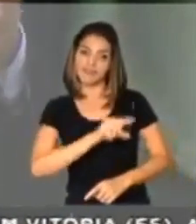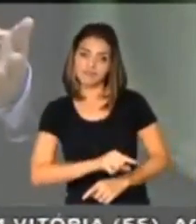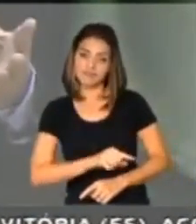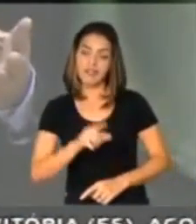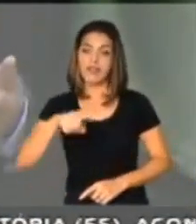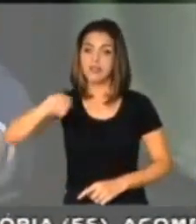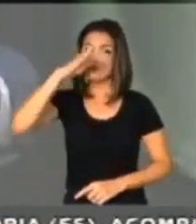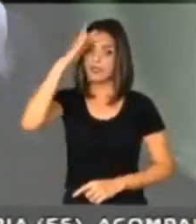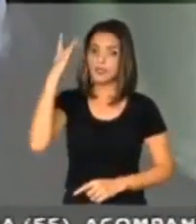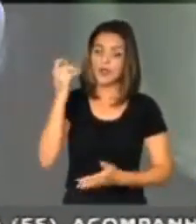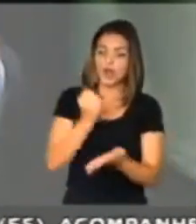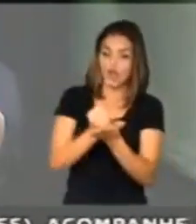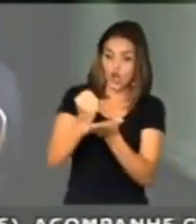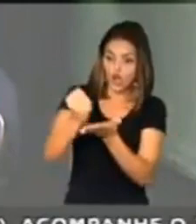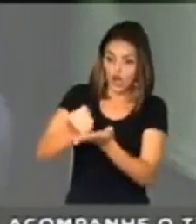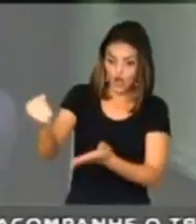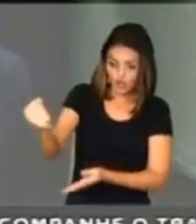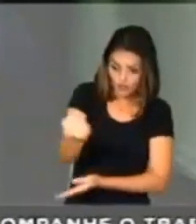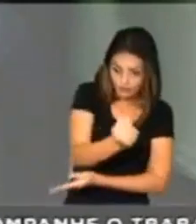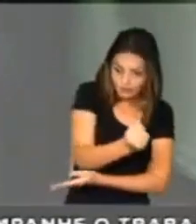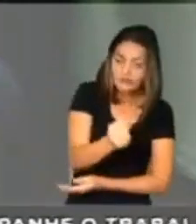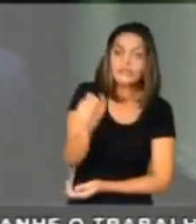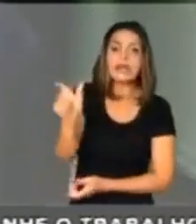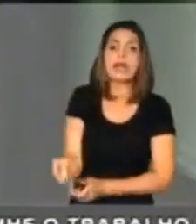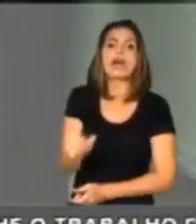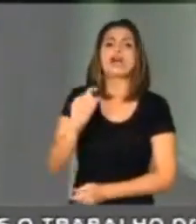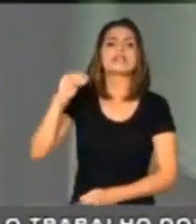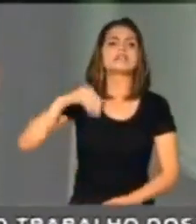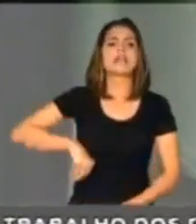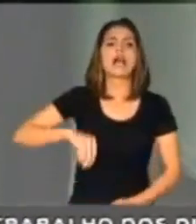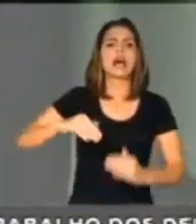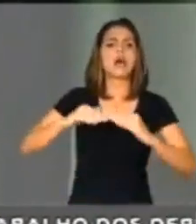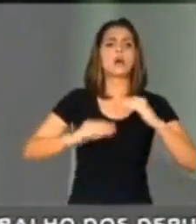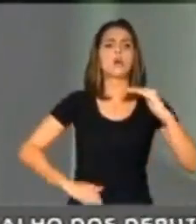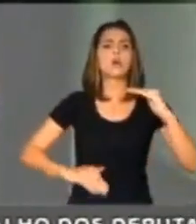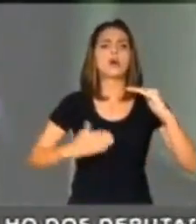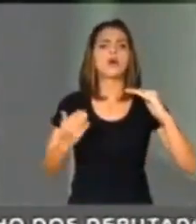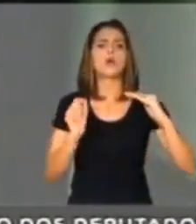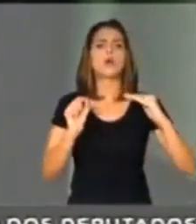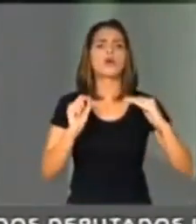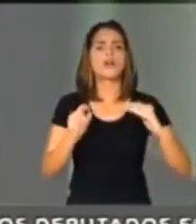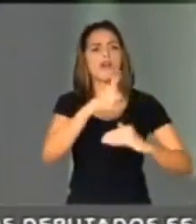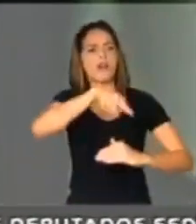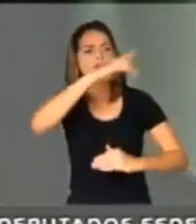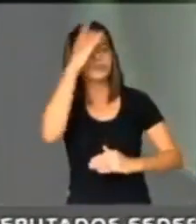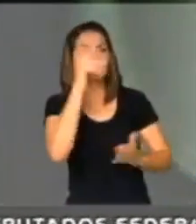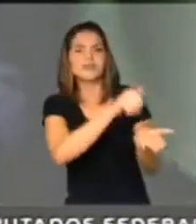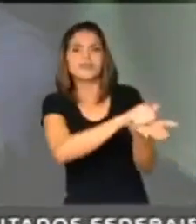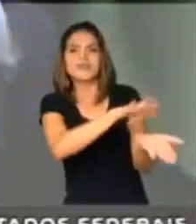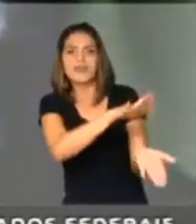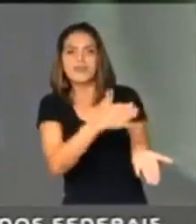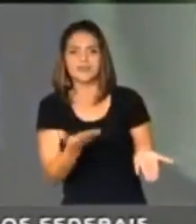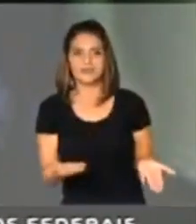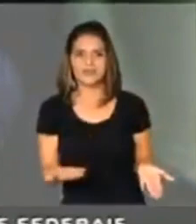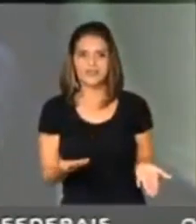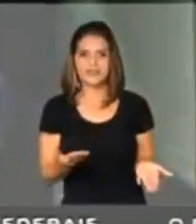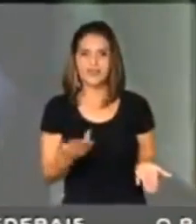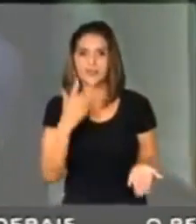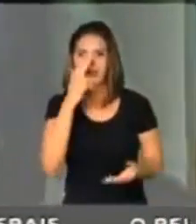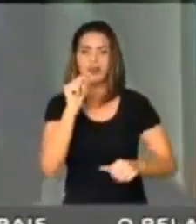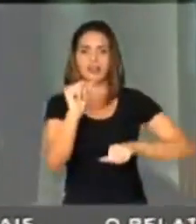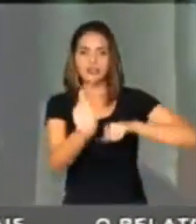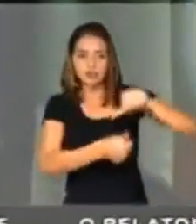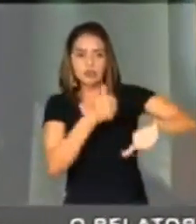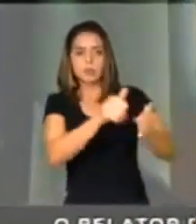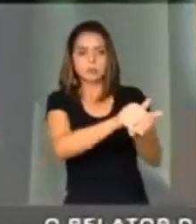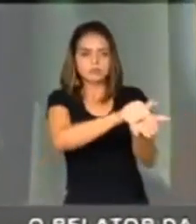que são contratadas com salário menor daquelas que são demitidas. É uma